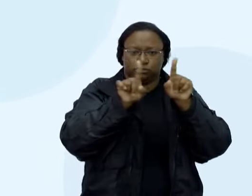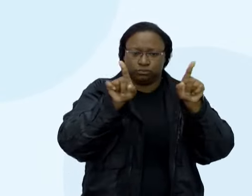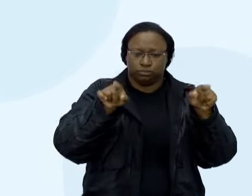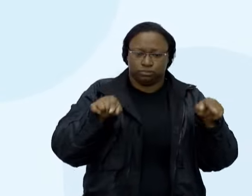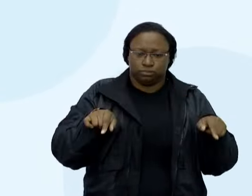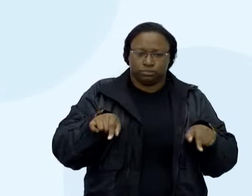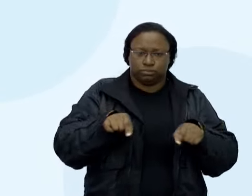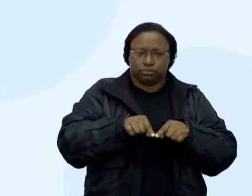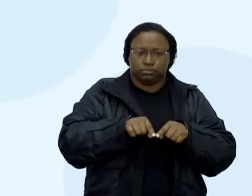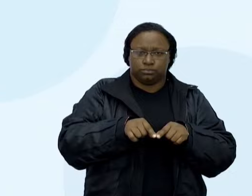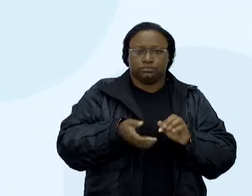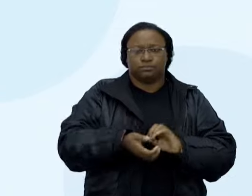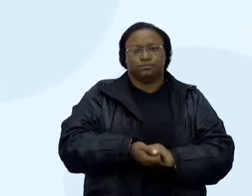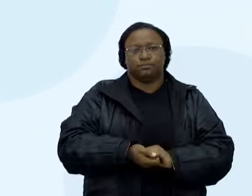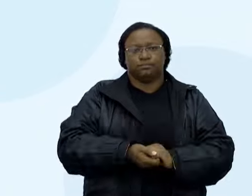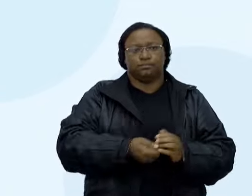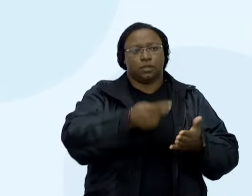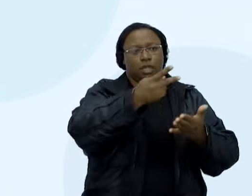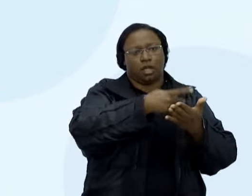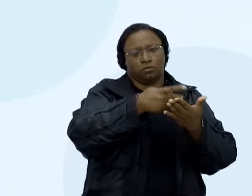numa escala?